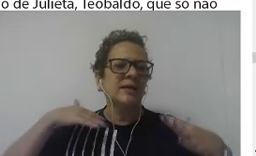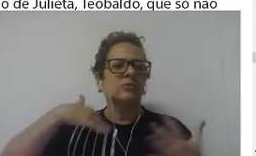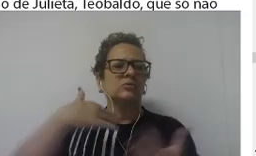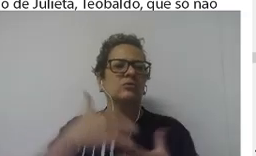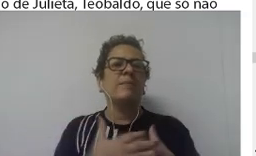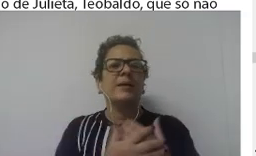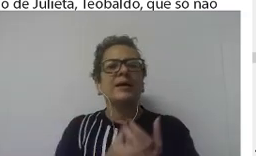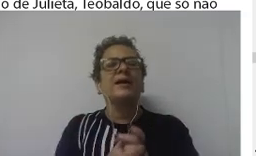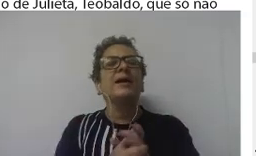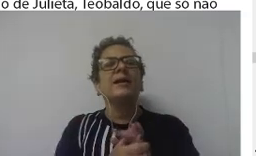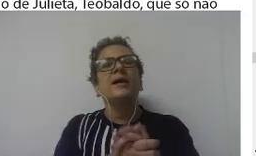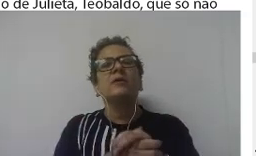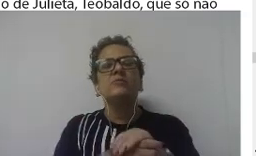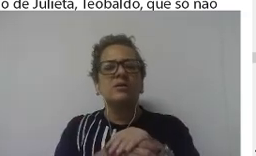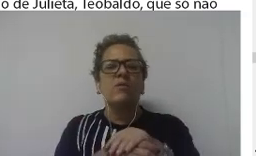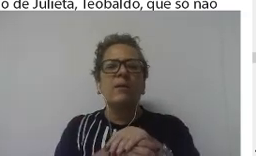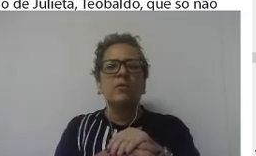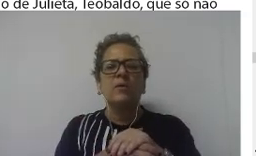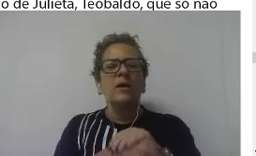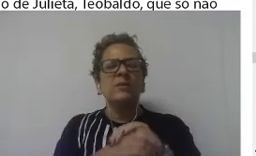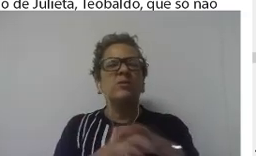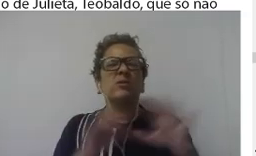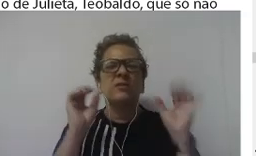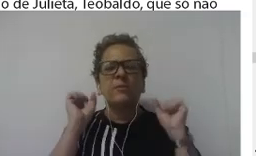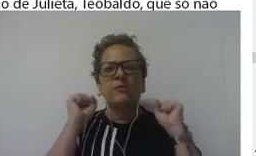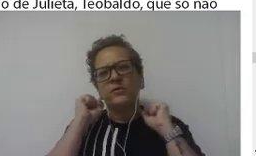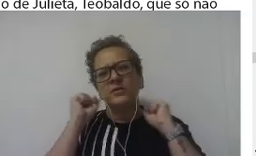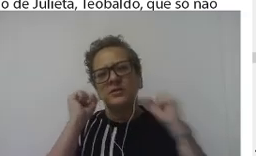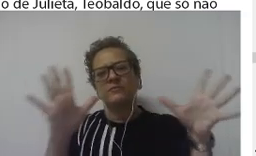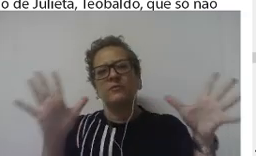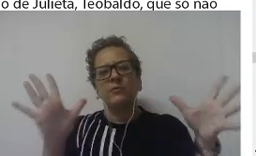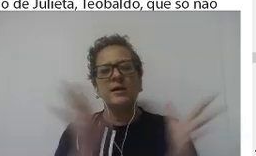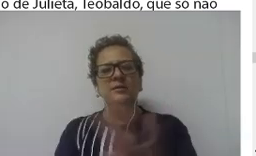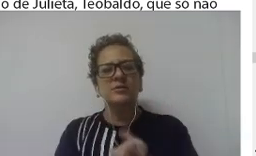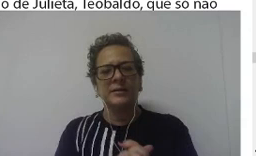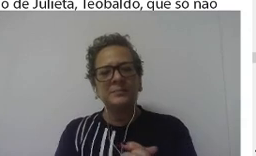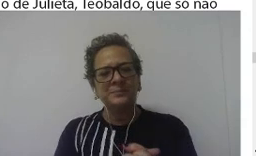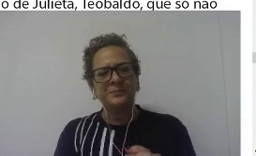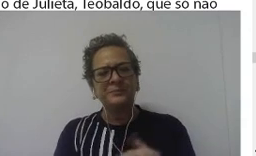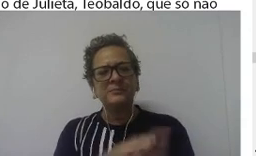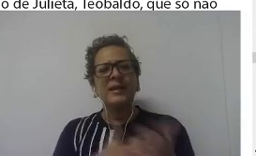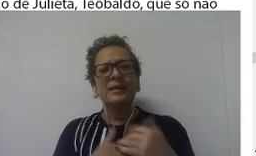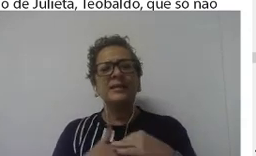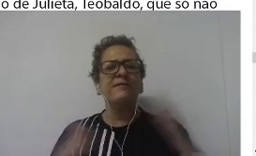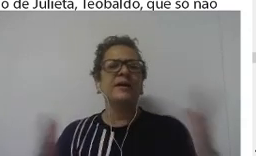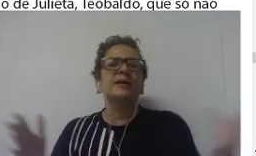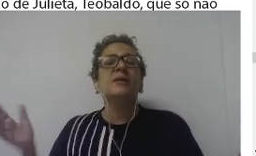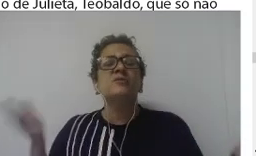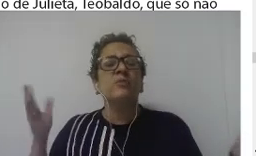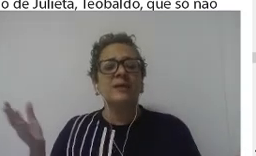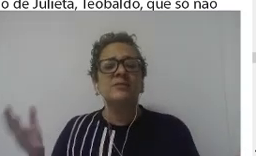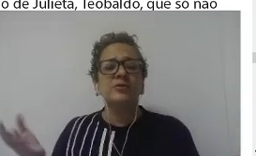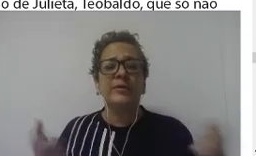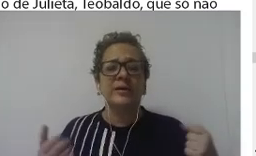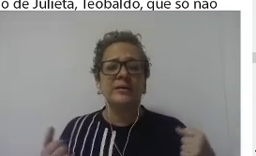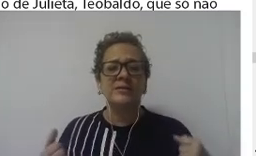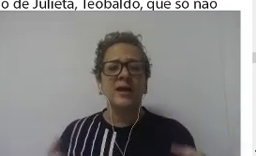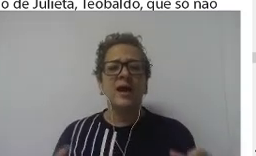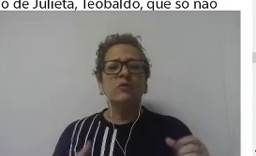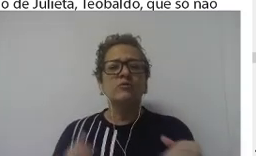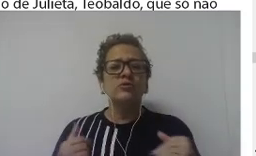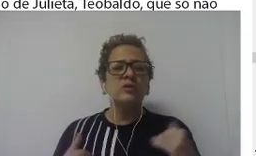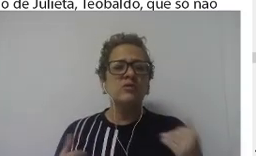Julieta e encontrou-a para declarar o seu amor. Meu Deus, esse amor foi assim fulminante, né? Na varanda sobre as